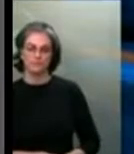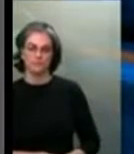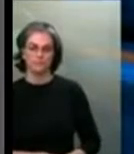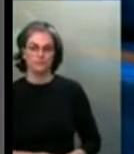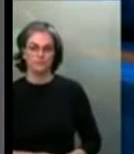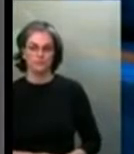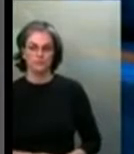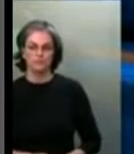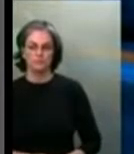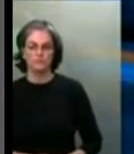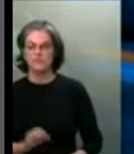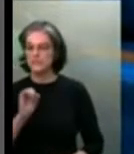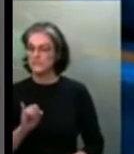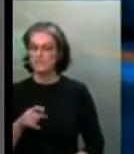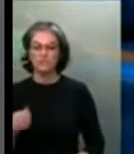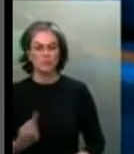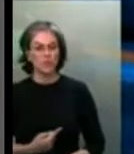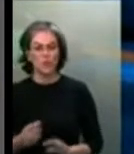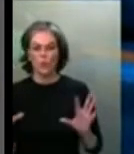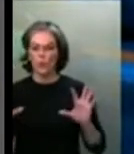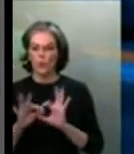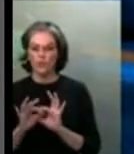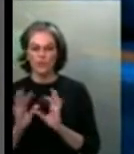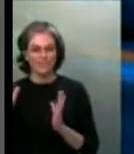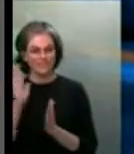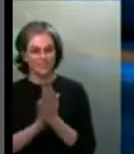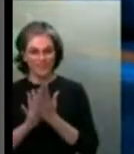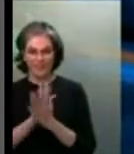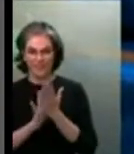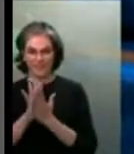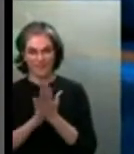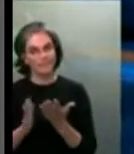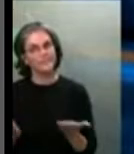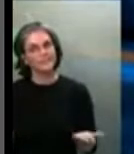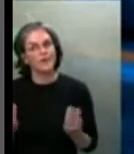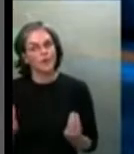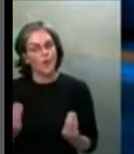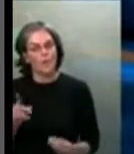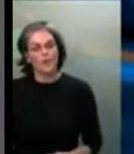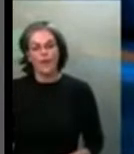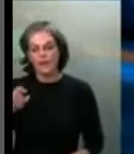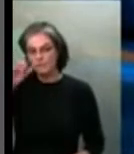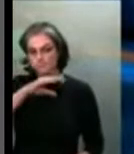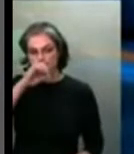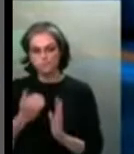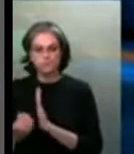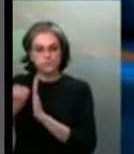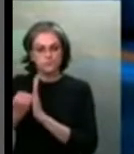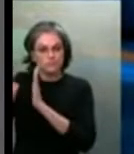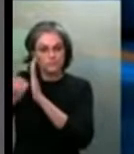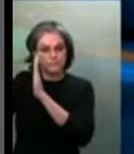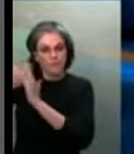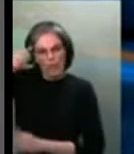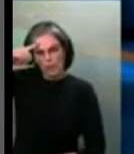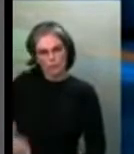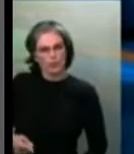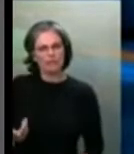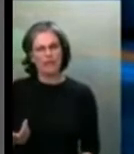E se a gente não se juntar para enfrentar essa escalada autoritária,